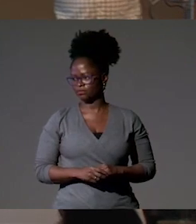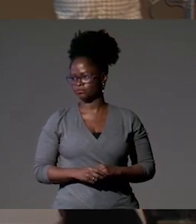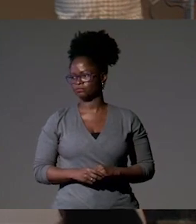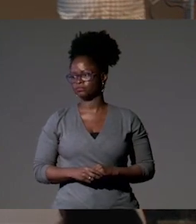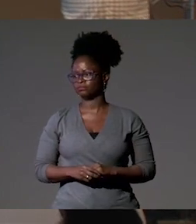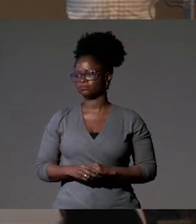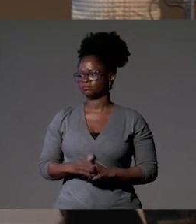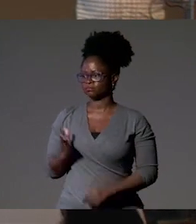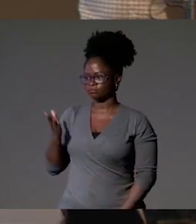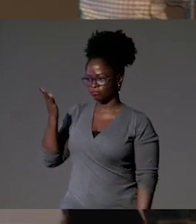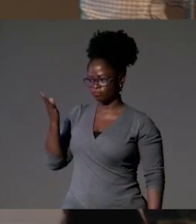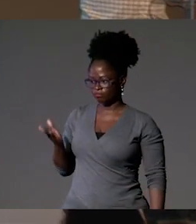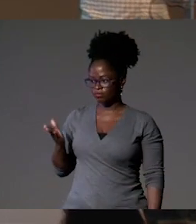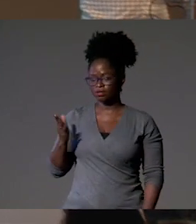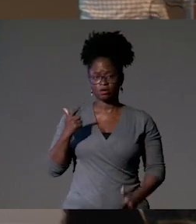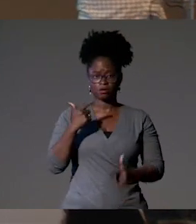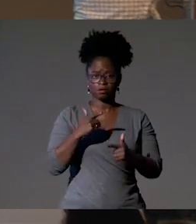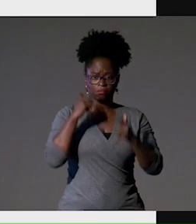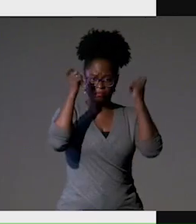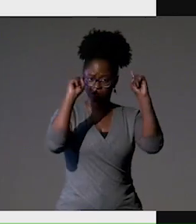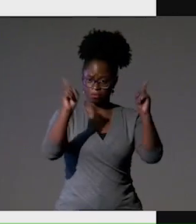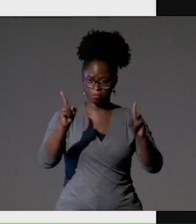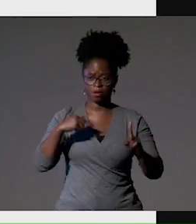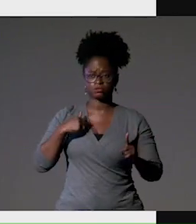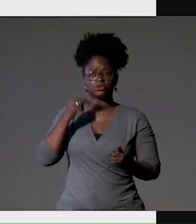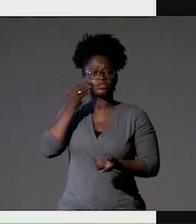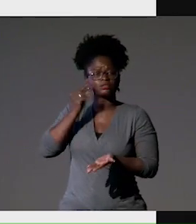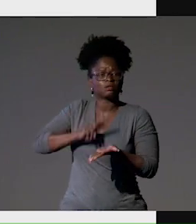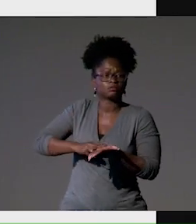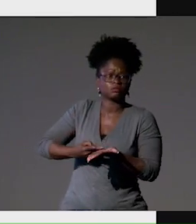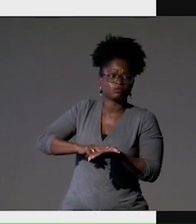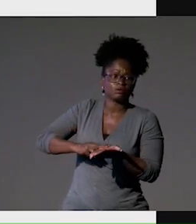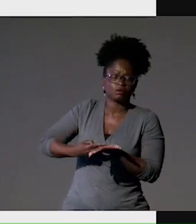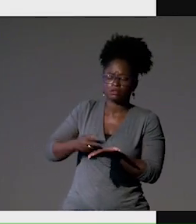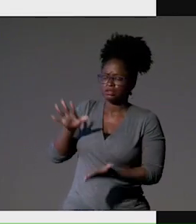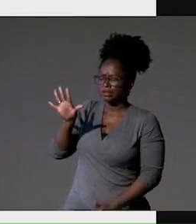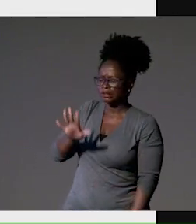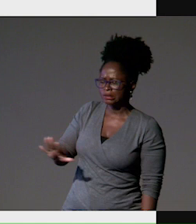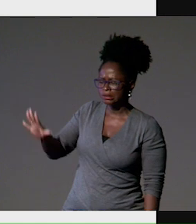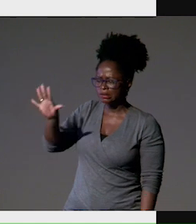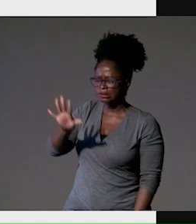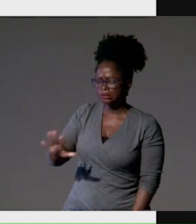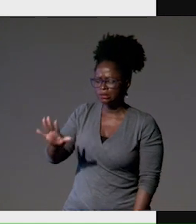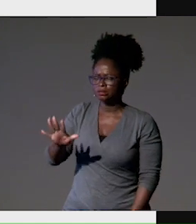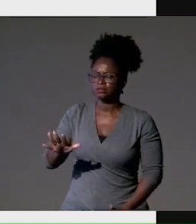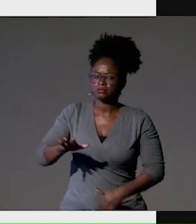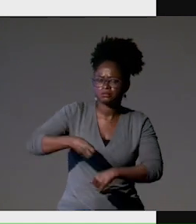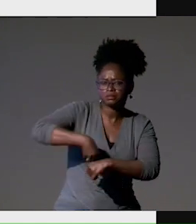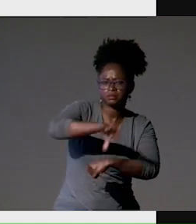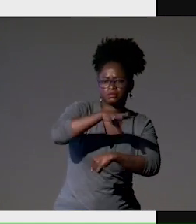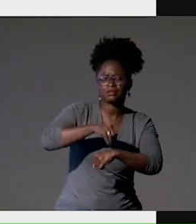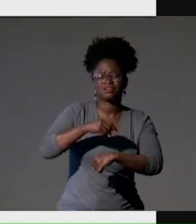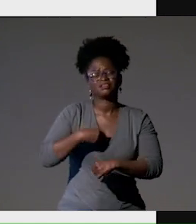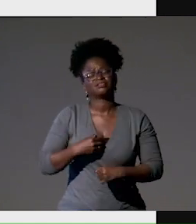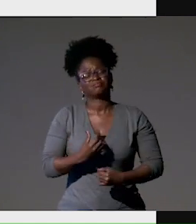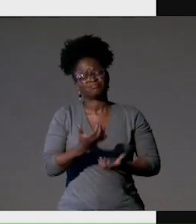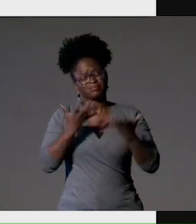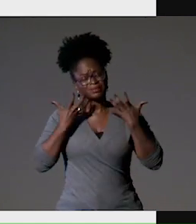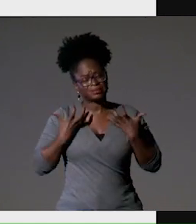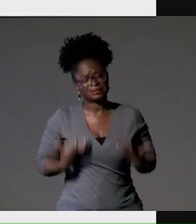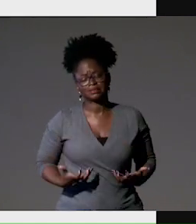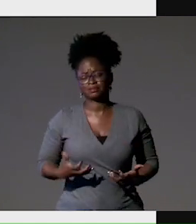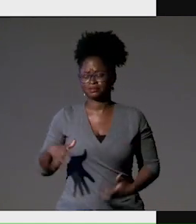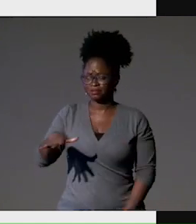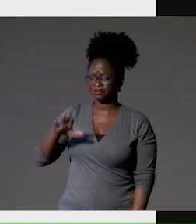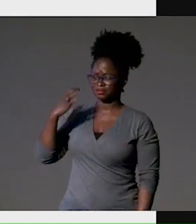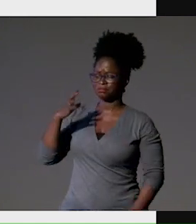Essa é uma forma, por favor, não se preocupem com isso, estou tentando traduzir essa aula para uma forma palatável, mas esse é um assunto muito chato do ponto de vista científico, assim, no